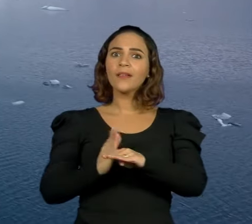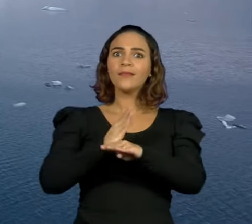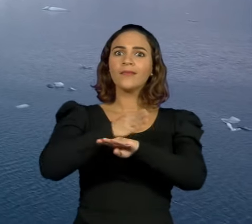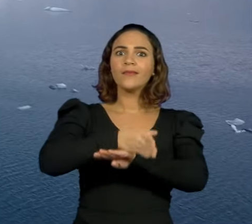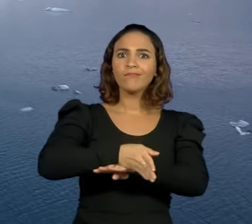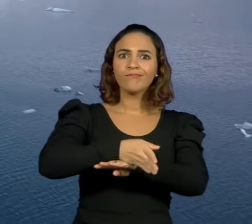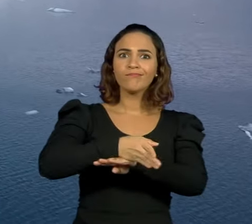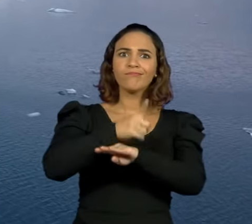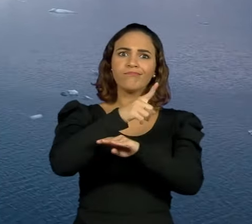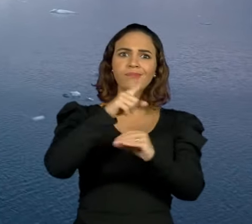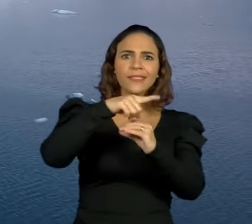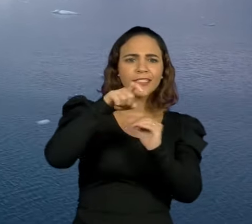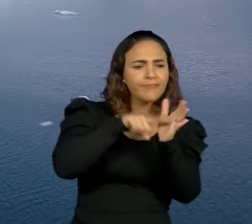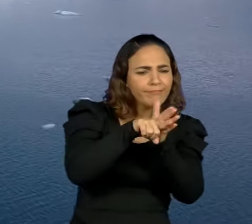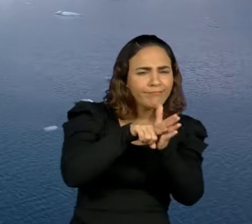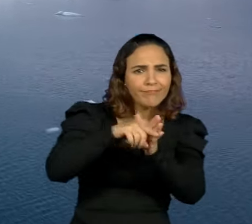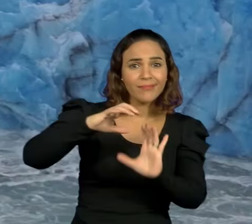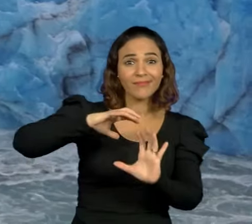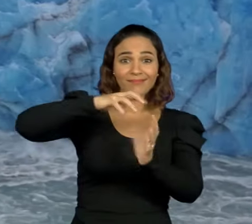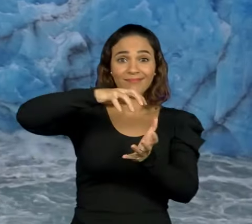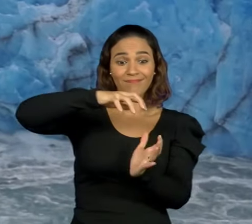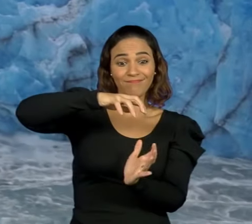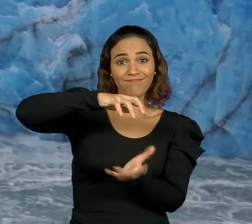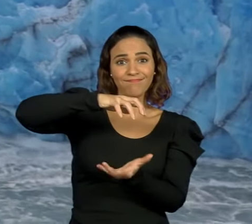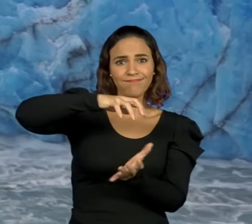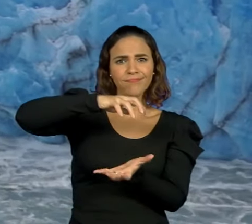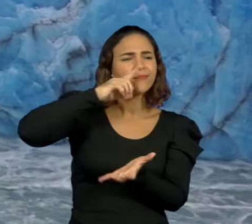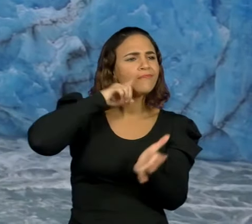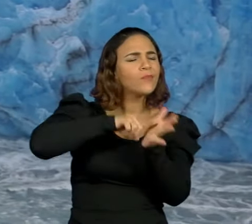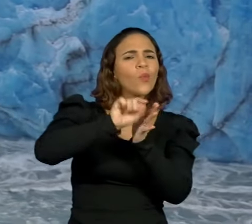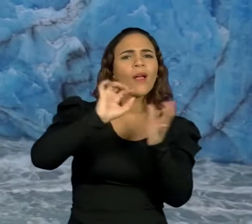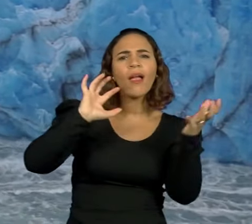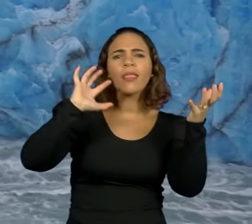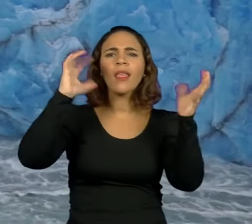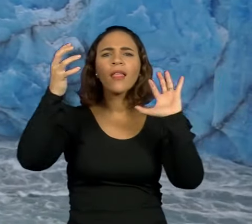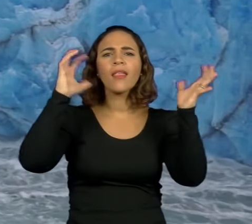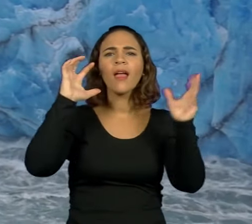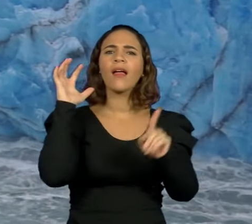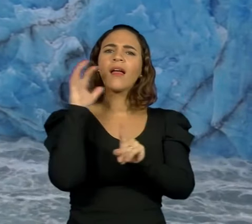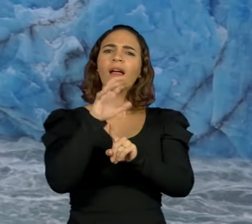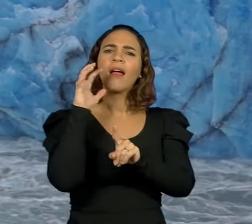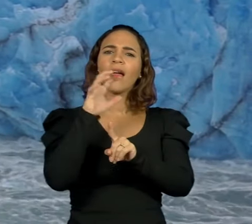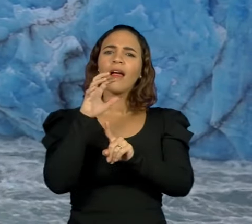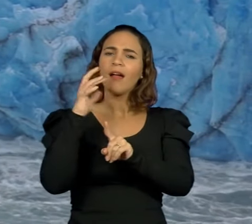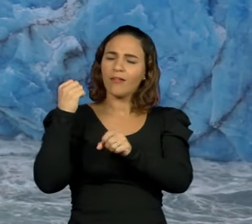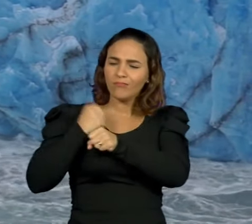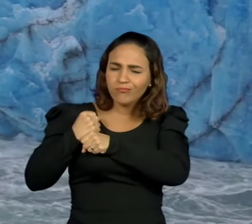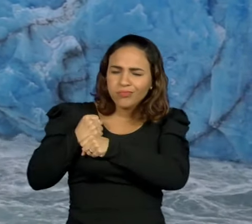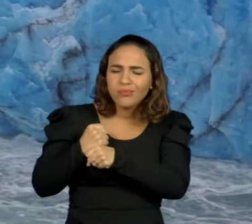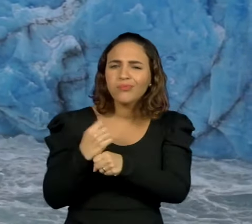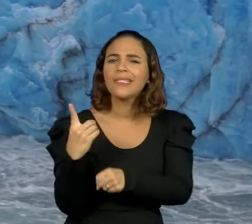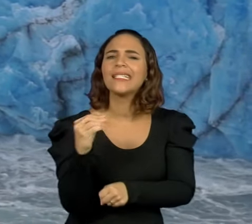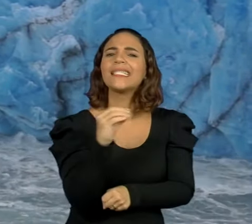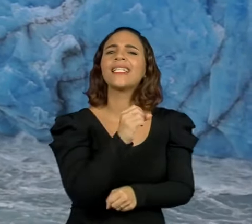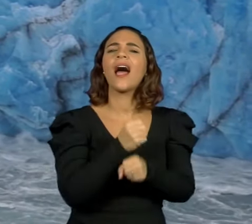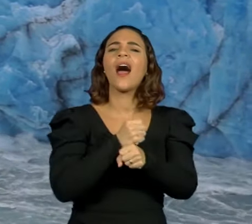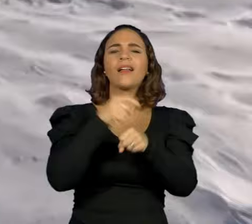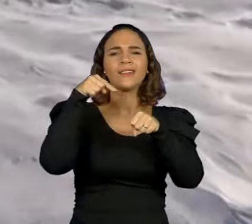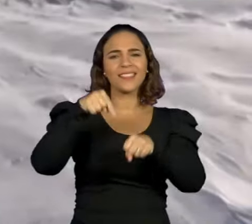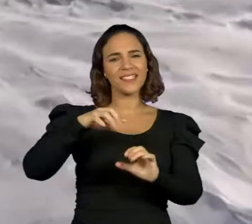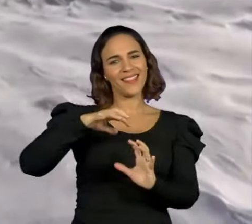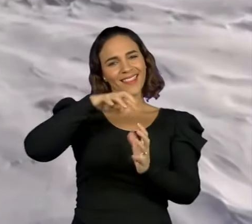Expedição científica à Antártica investiga as alterações climáticas ao longo de séculos no planeta.